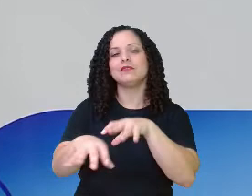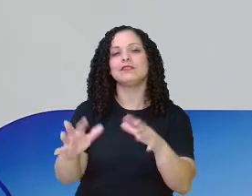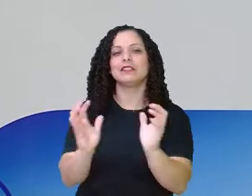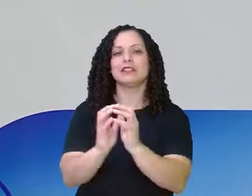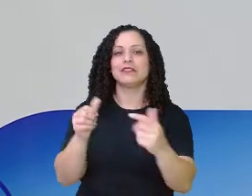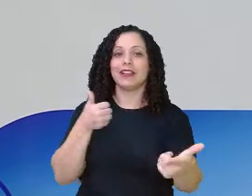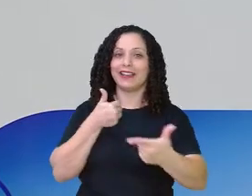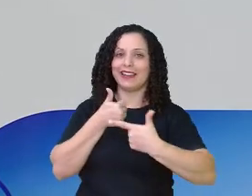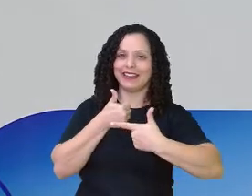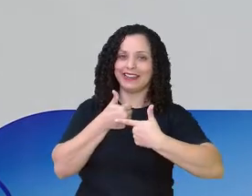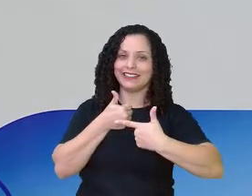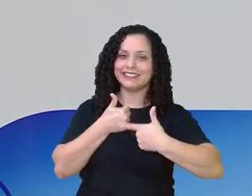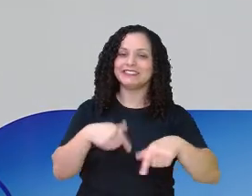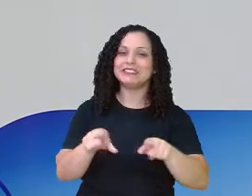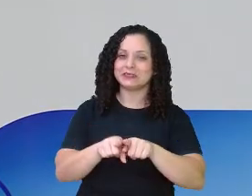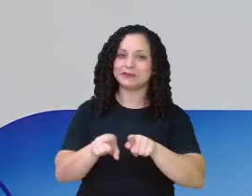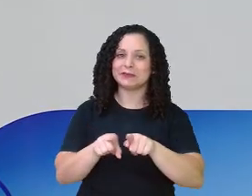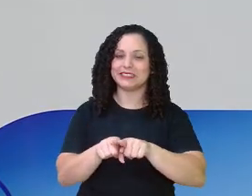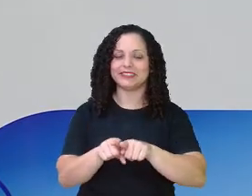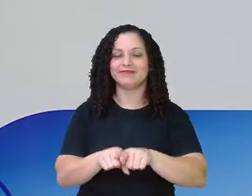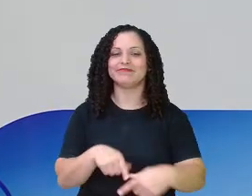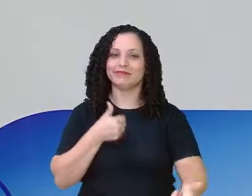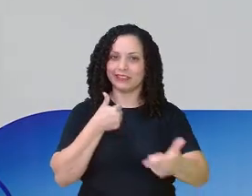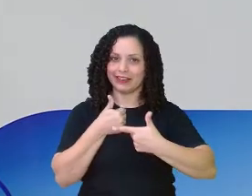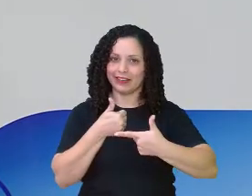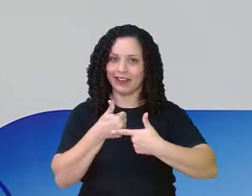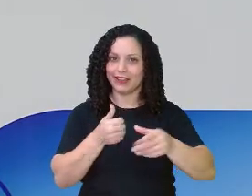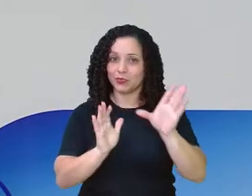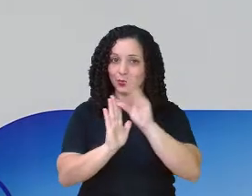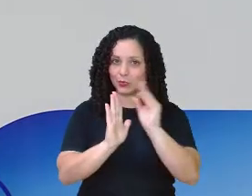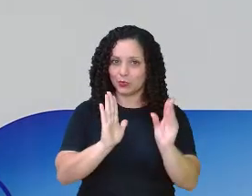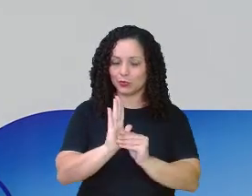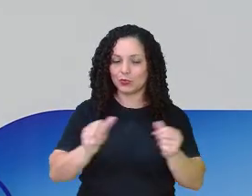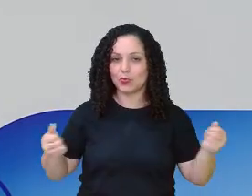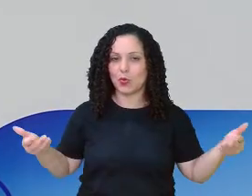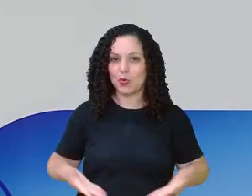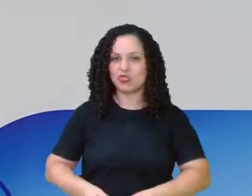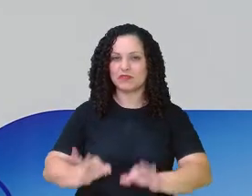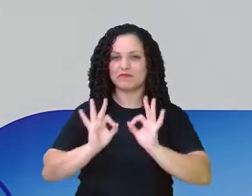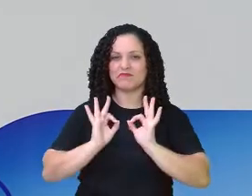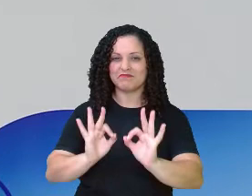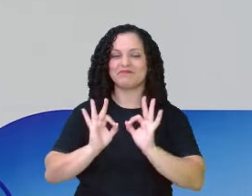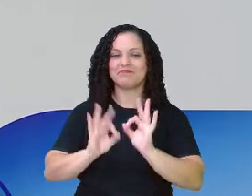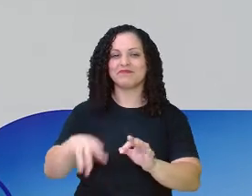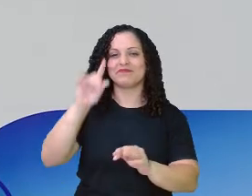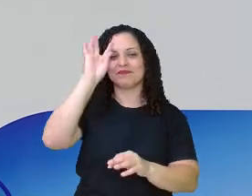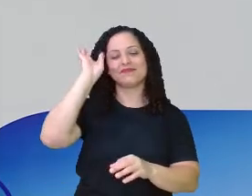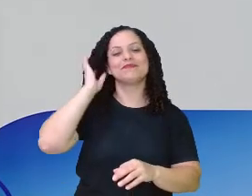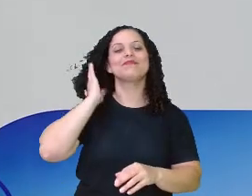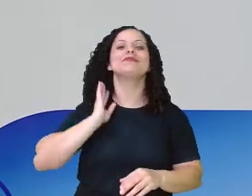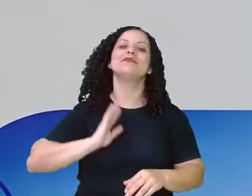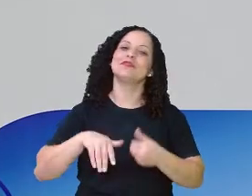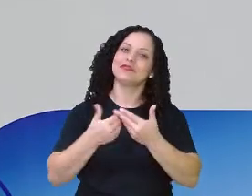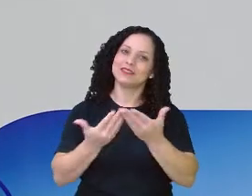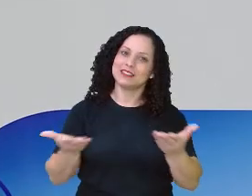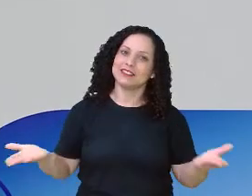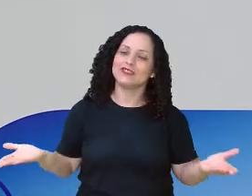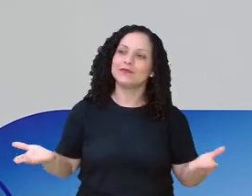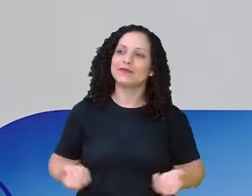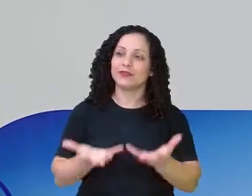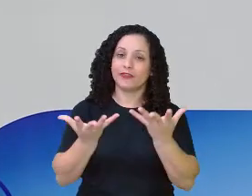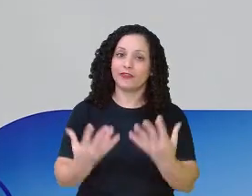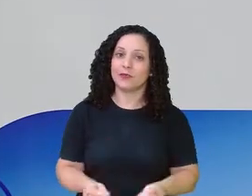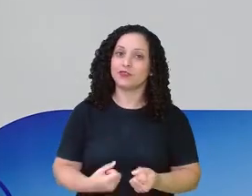like, isso, já merece, né? Aquele like, o conteúdo de Ricardinho hoje vai ser massa. Então, espero vocês lá. E vamos